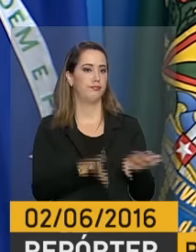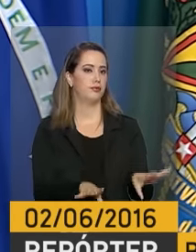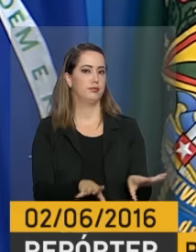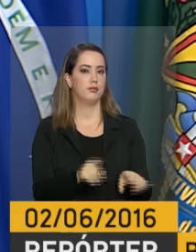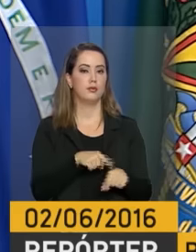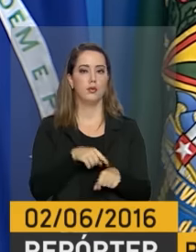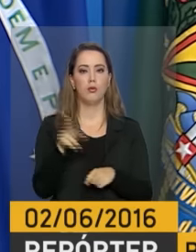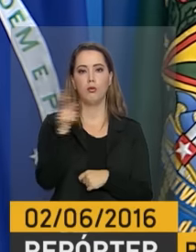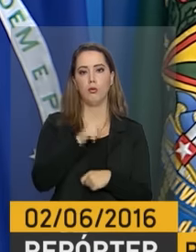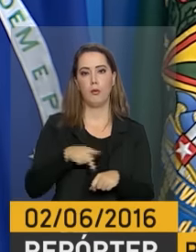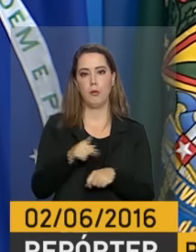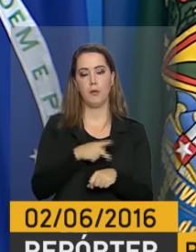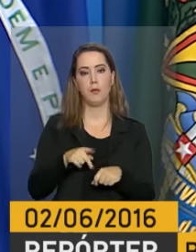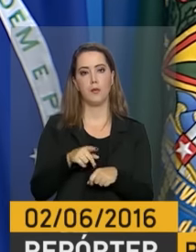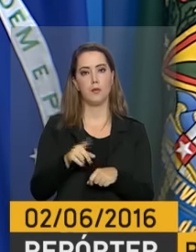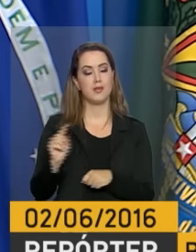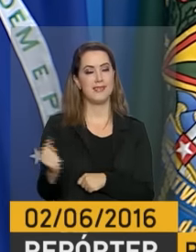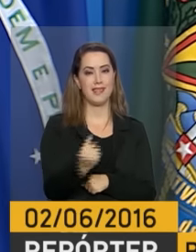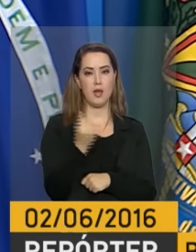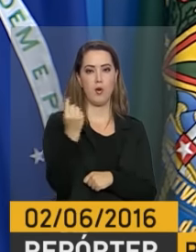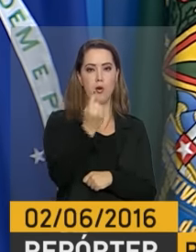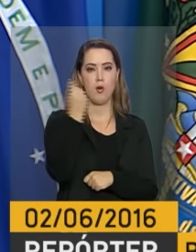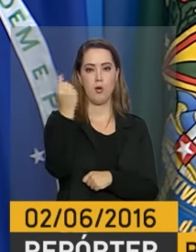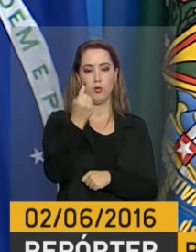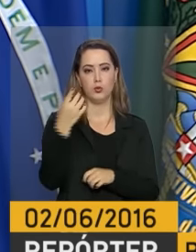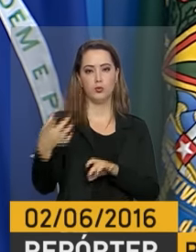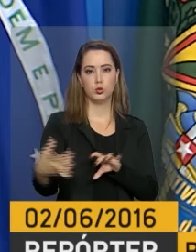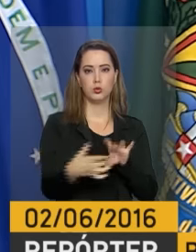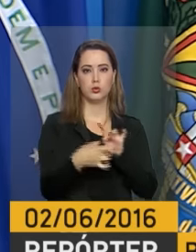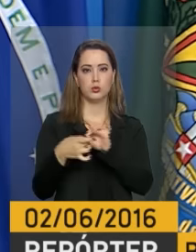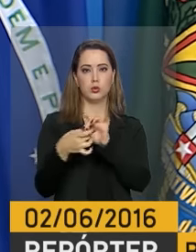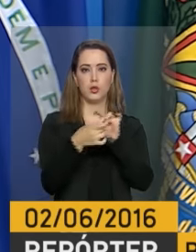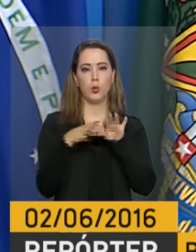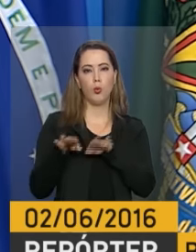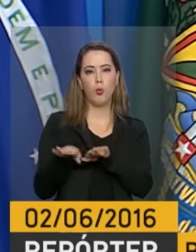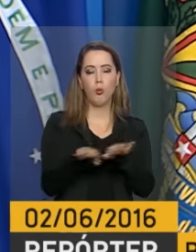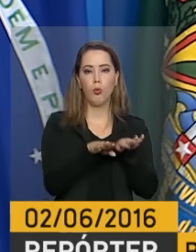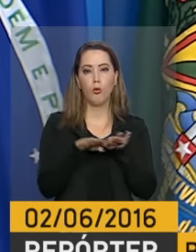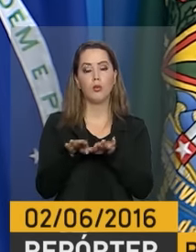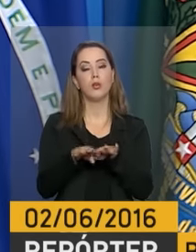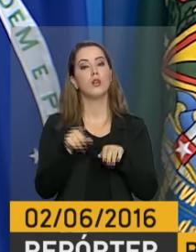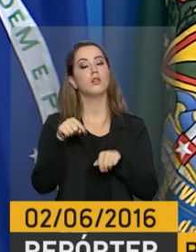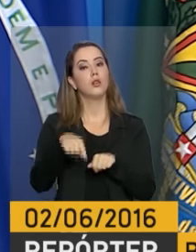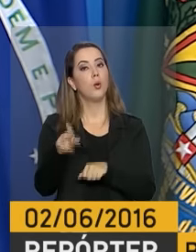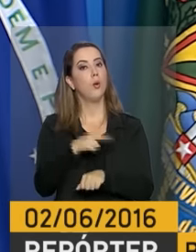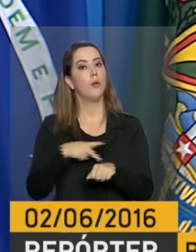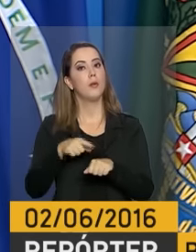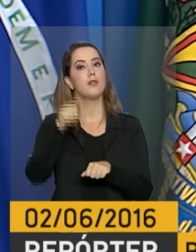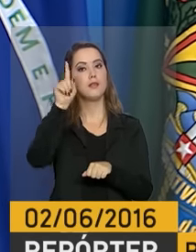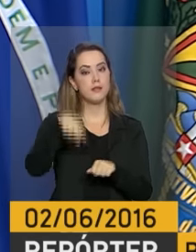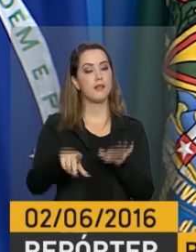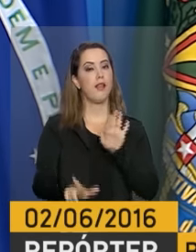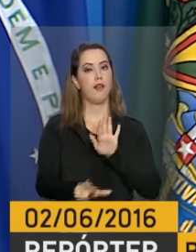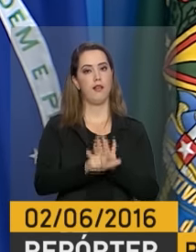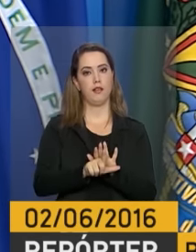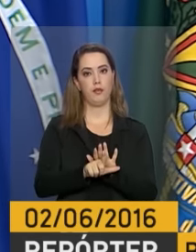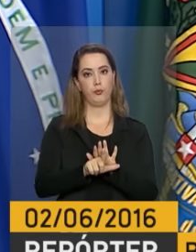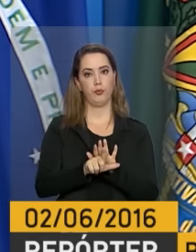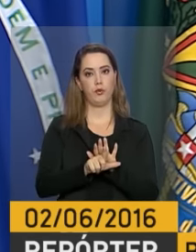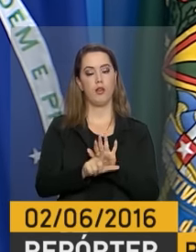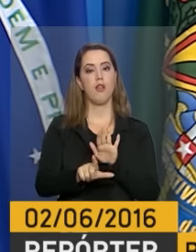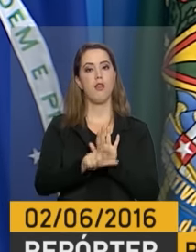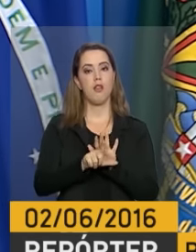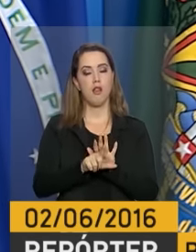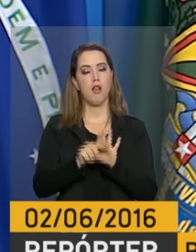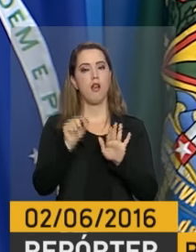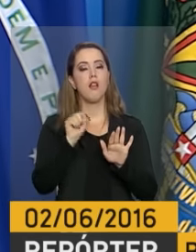o único meio, o único instrumento que harmoniza as relações do país é precisamente o cumprimento da lei. Então, qual é o cumprimento da lei?